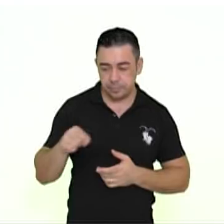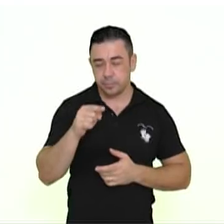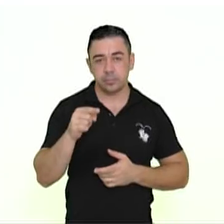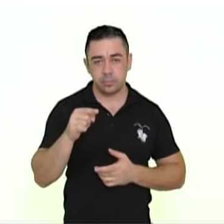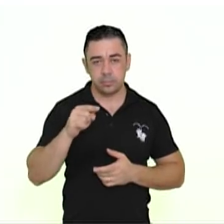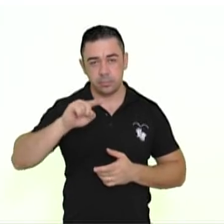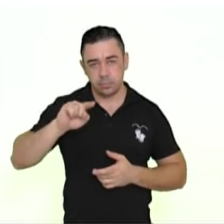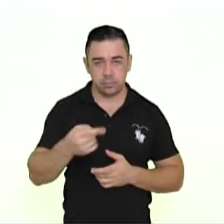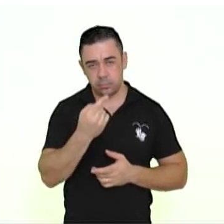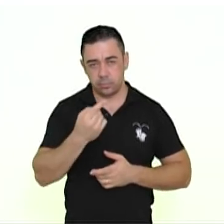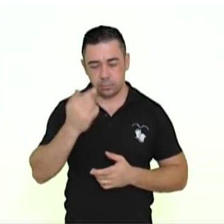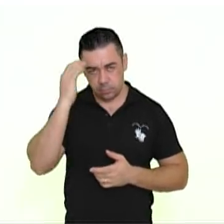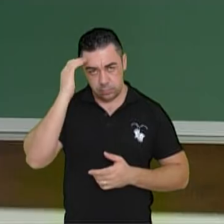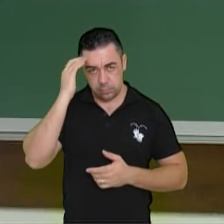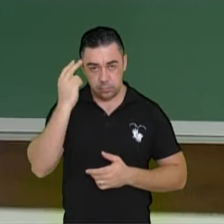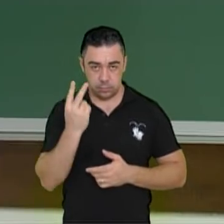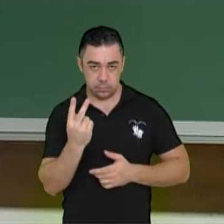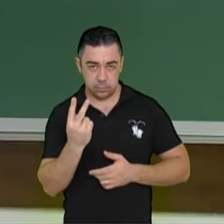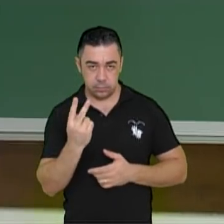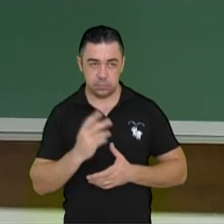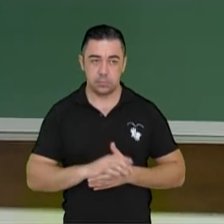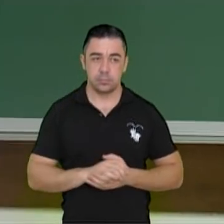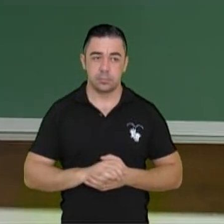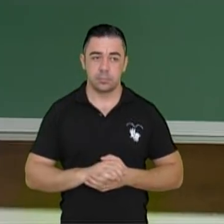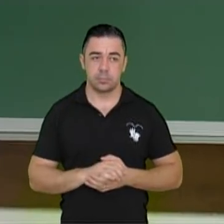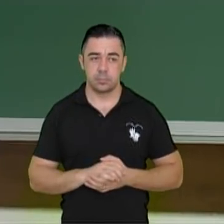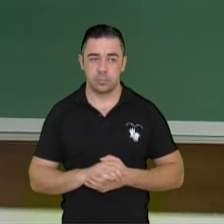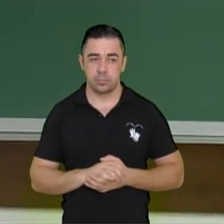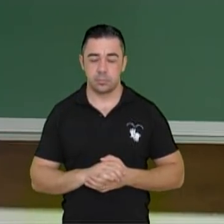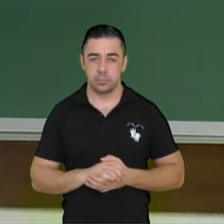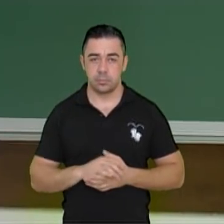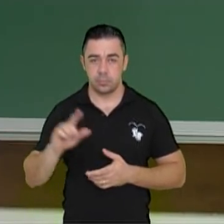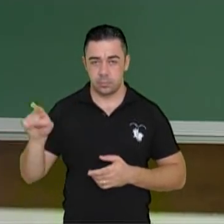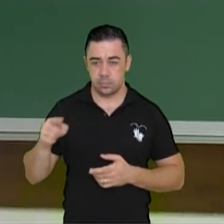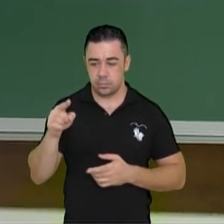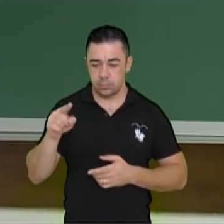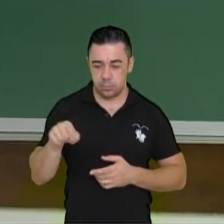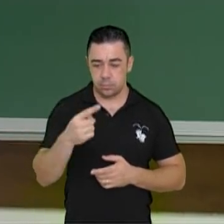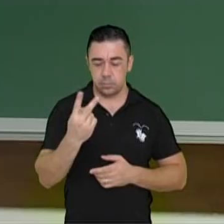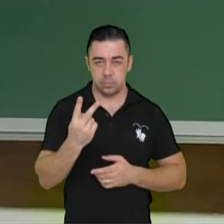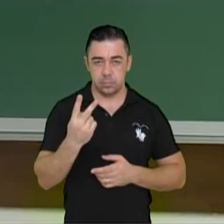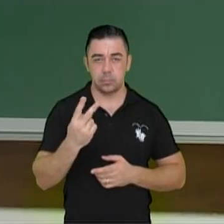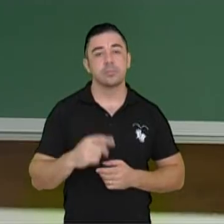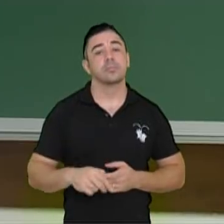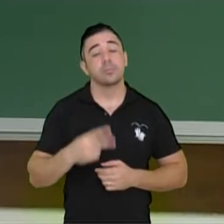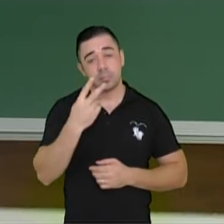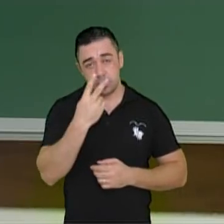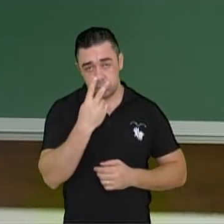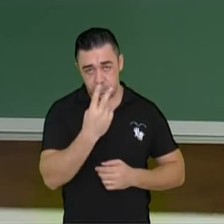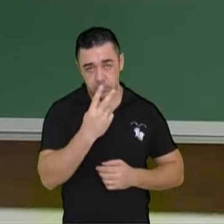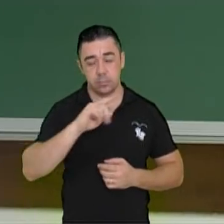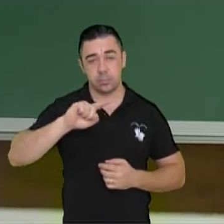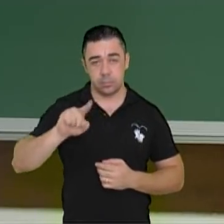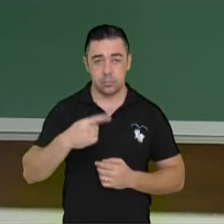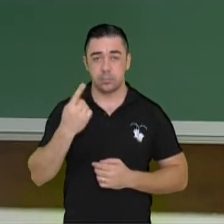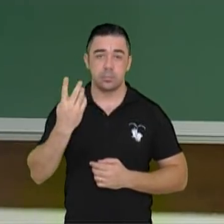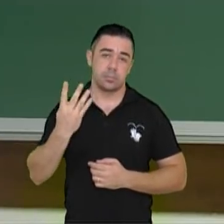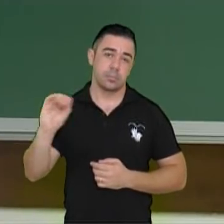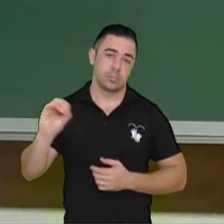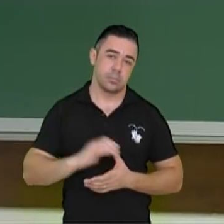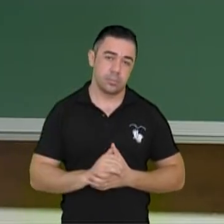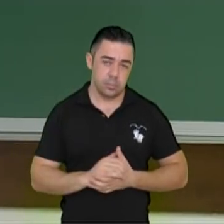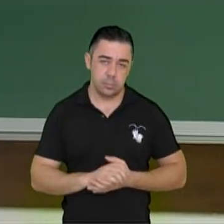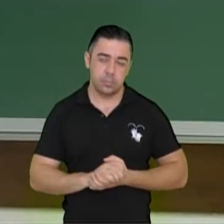e volta para a esquerda 2 casas, ó. 1, 2, a vírgula vai ficar parada entre o 2